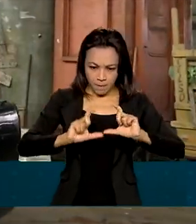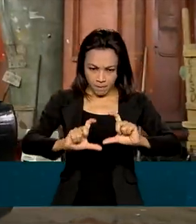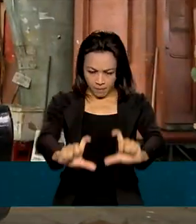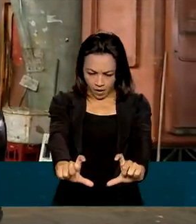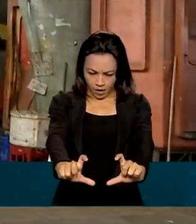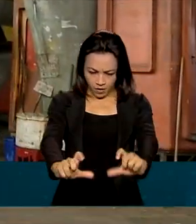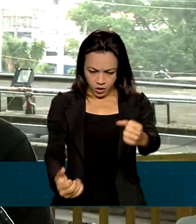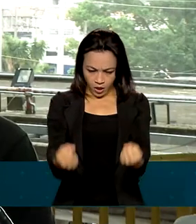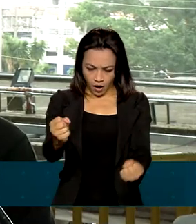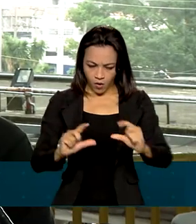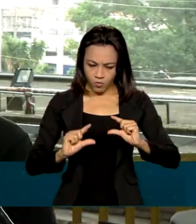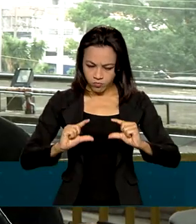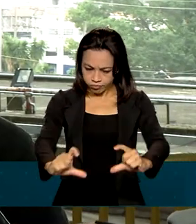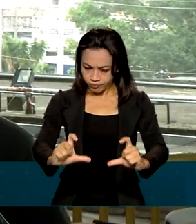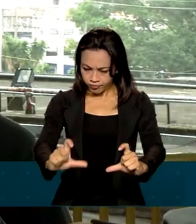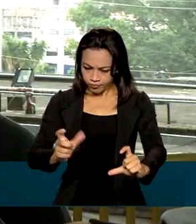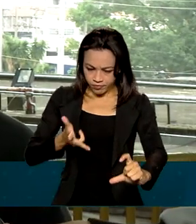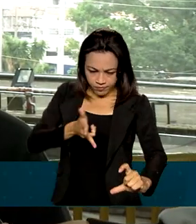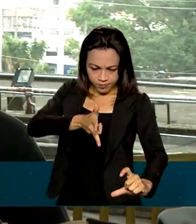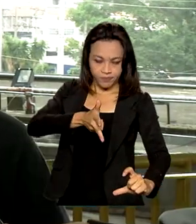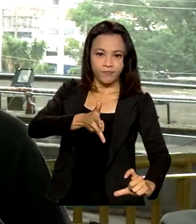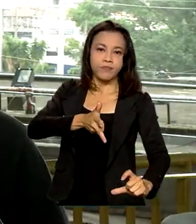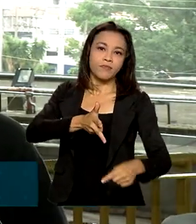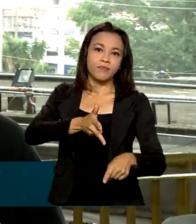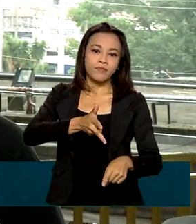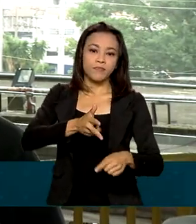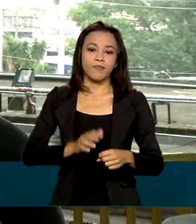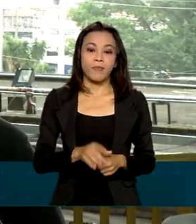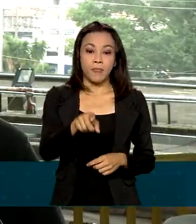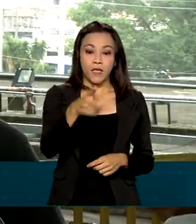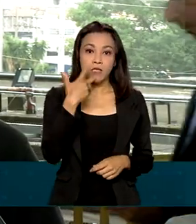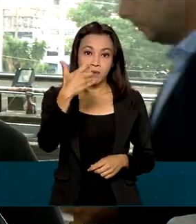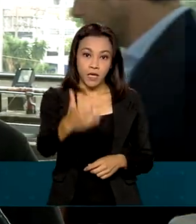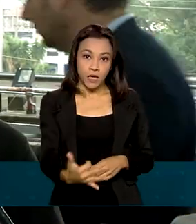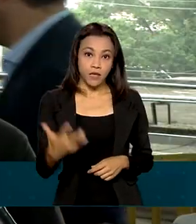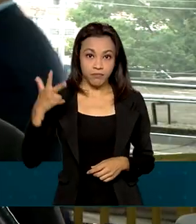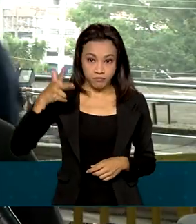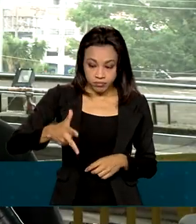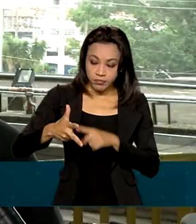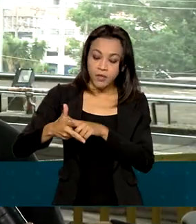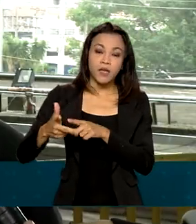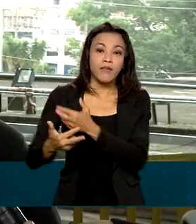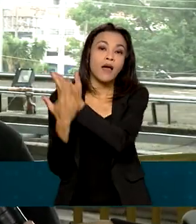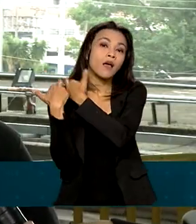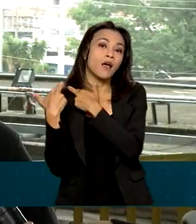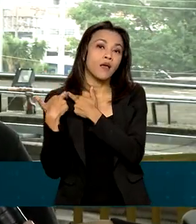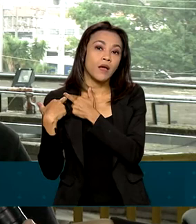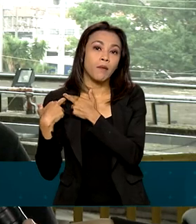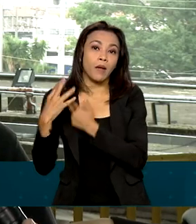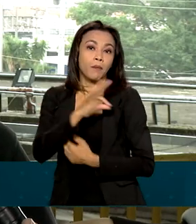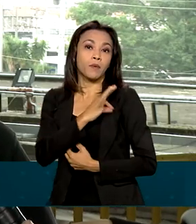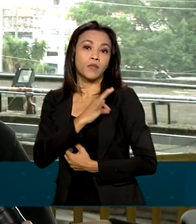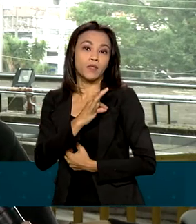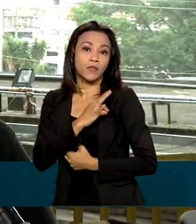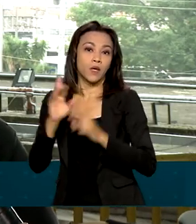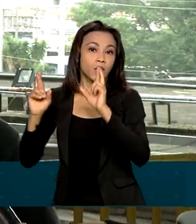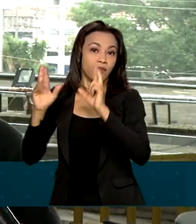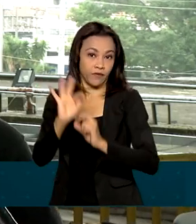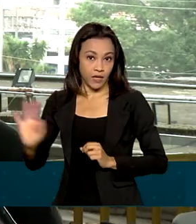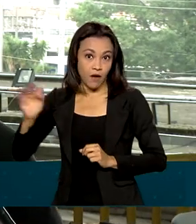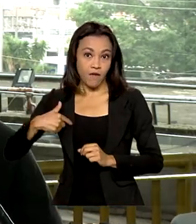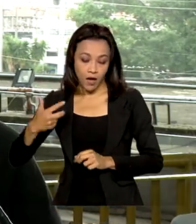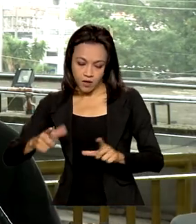de veículos. As câmeras que vão ser colocadas pela PRF vai ter a capacidade aí de fazer leituras de